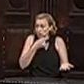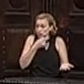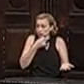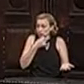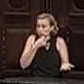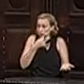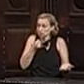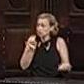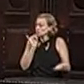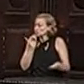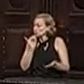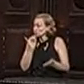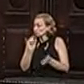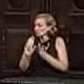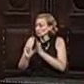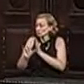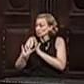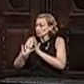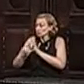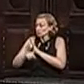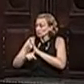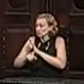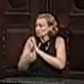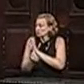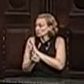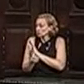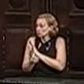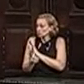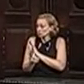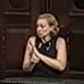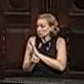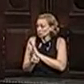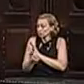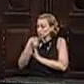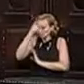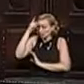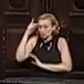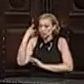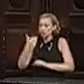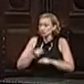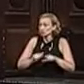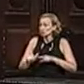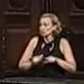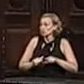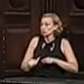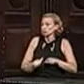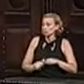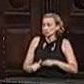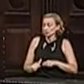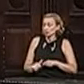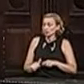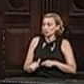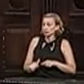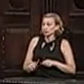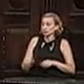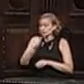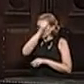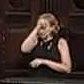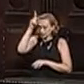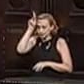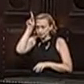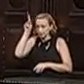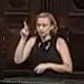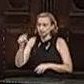a paralisação dos serviços mais essenciais. Então é necessário que o prefeito da cidade do Rio de Janeiro, o prefeito Marcelo Crivella, venha